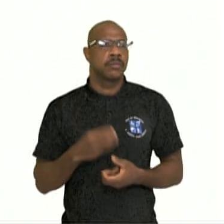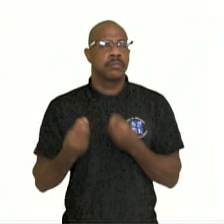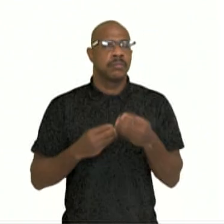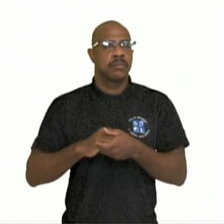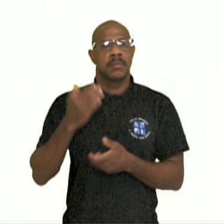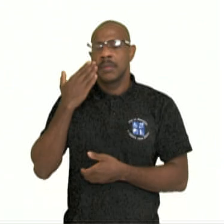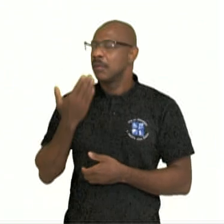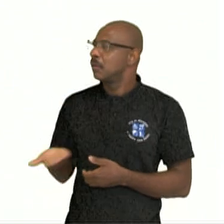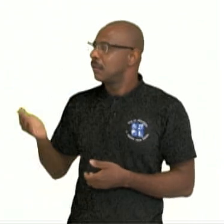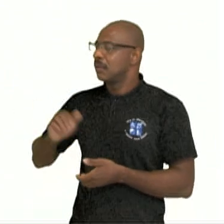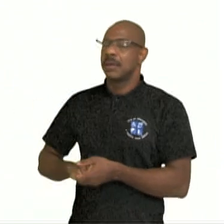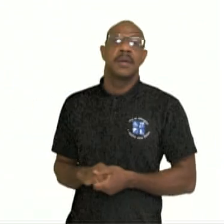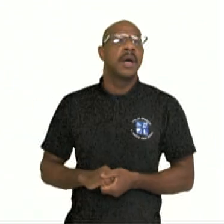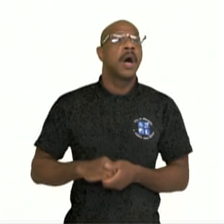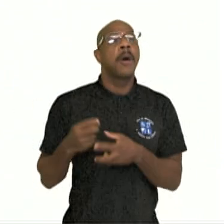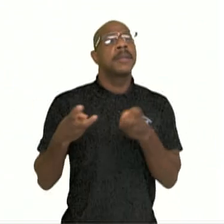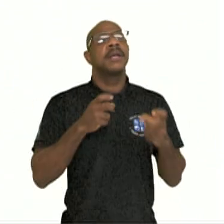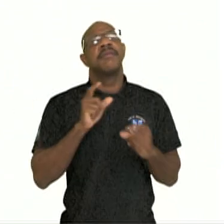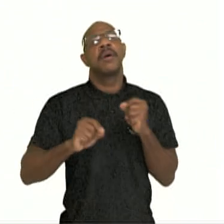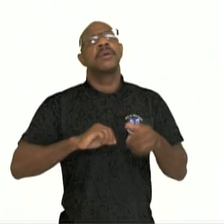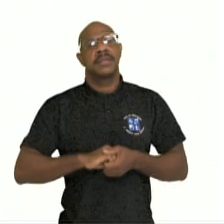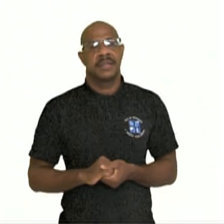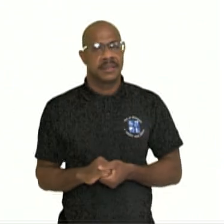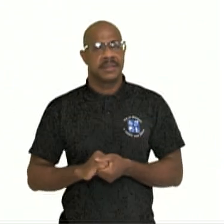meteorológico? Ao observarmos